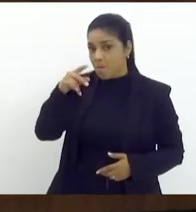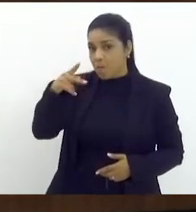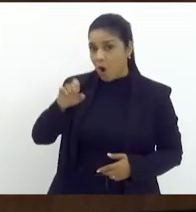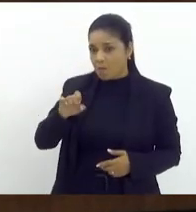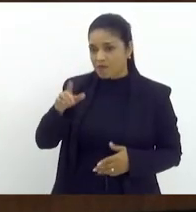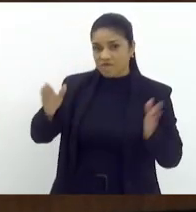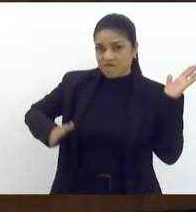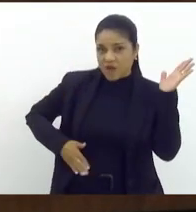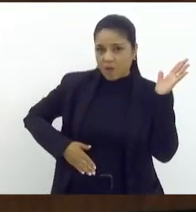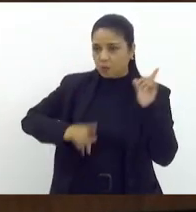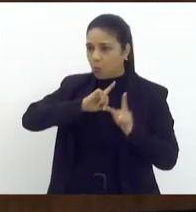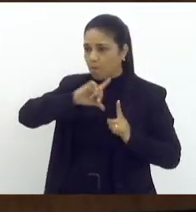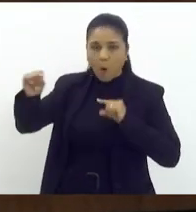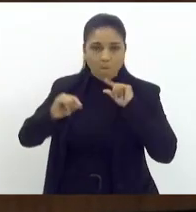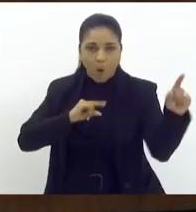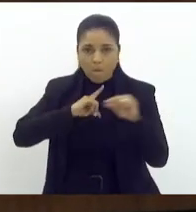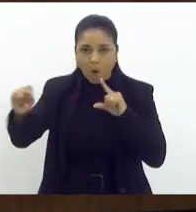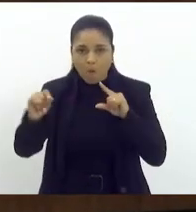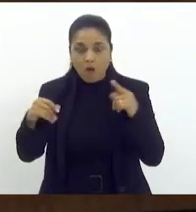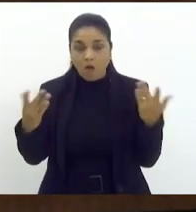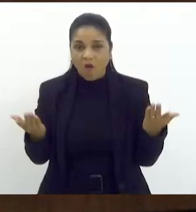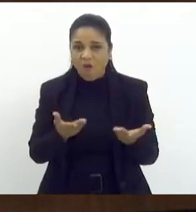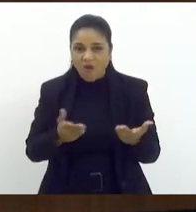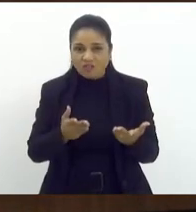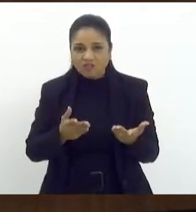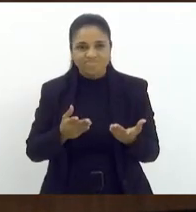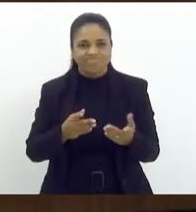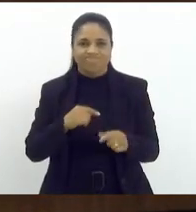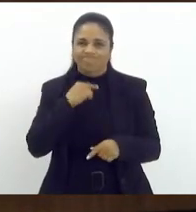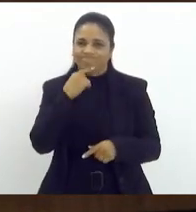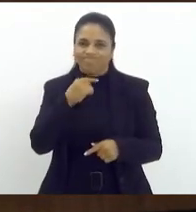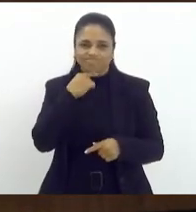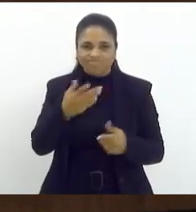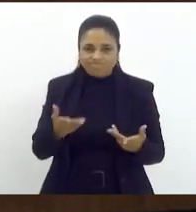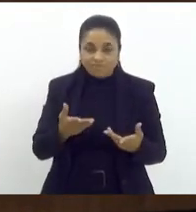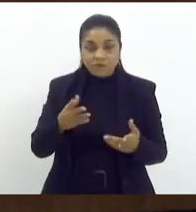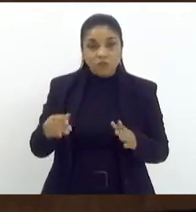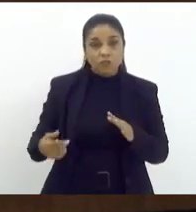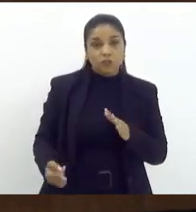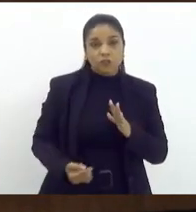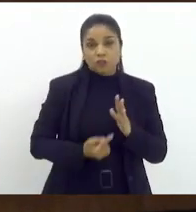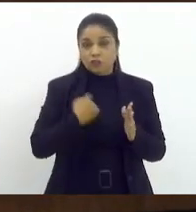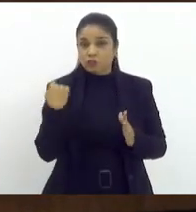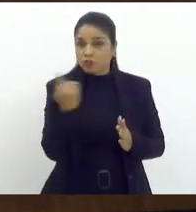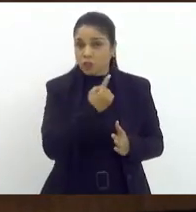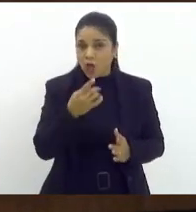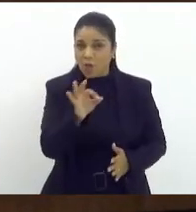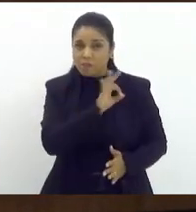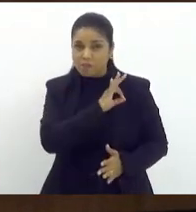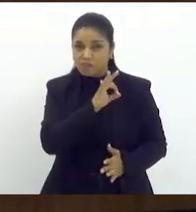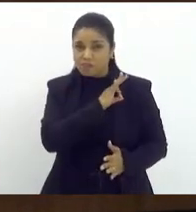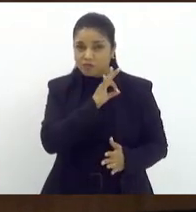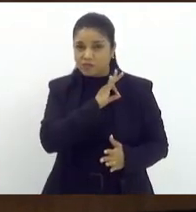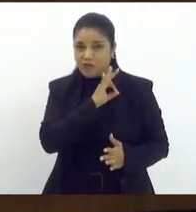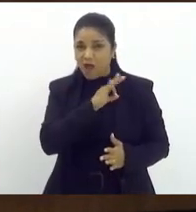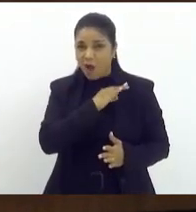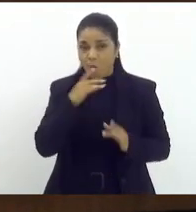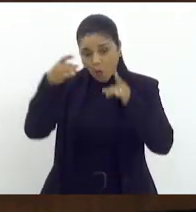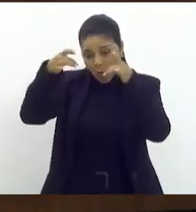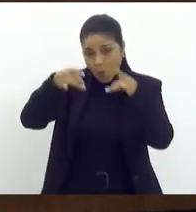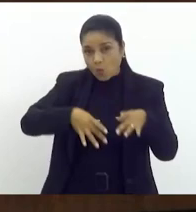hoje não faz mais isso e nós policiais somos a última barreira Contra esse mal